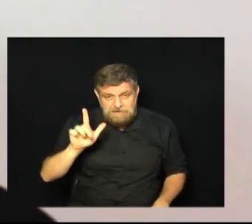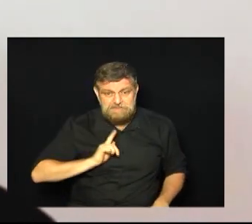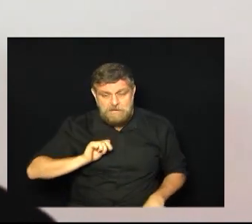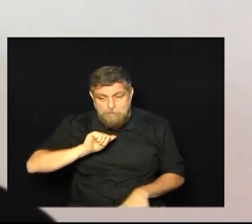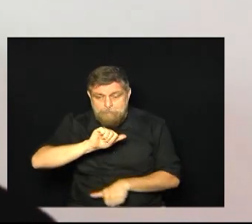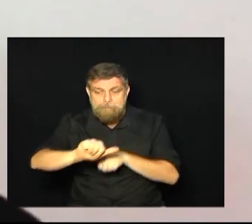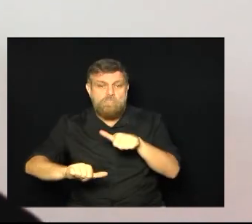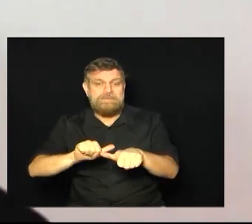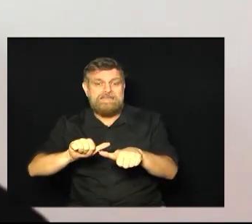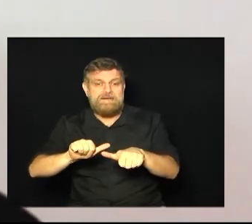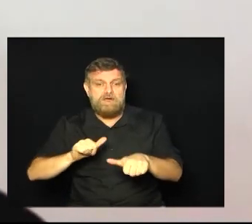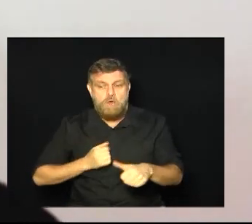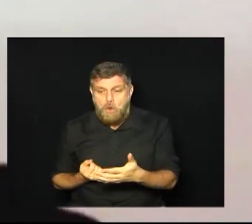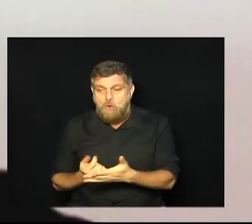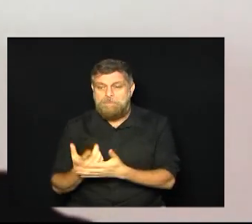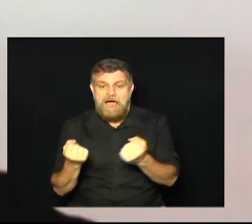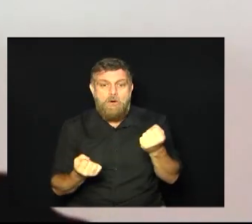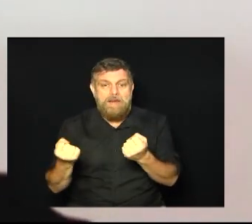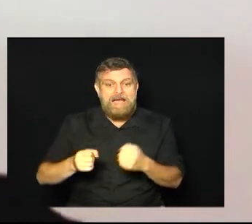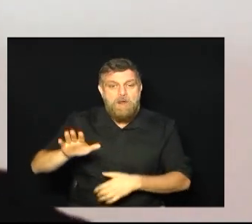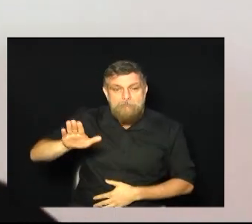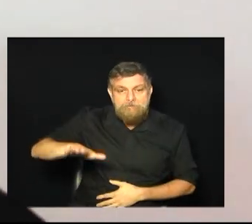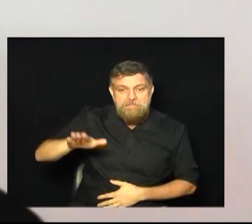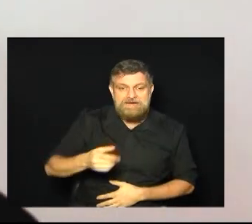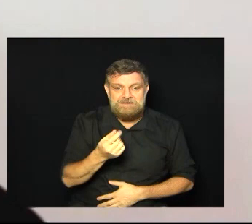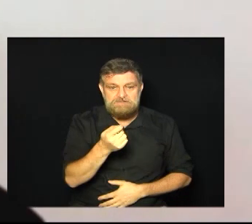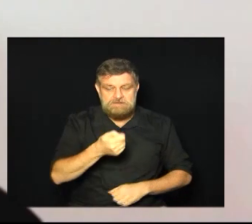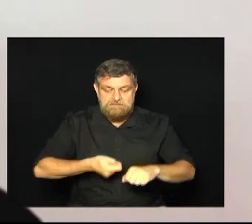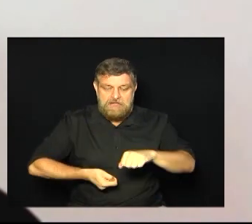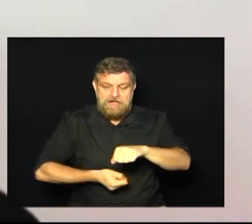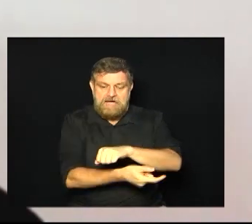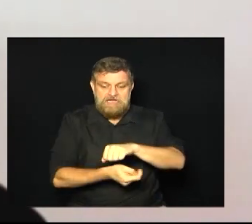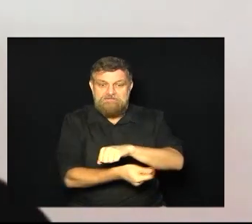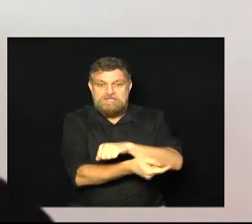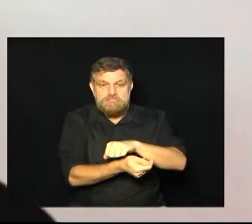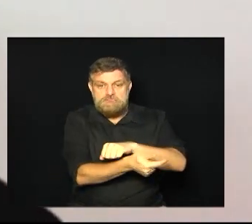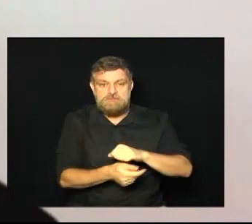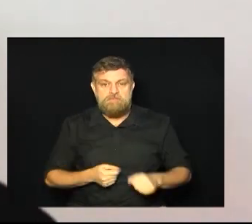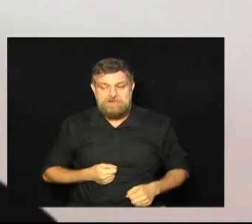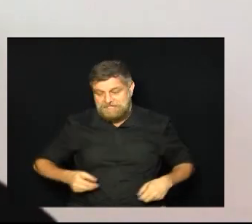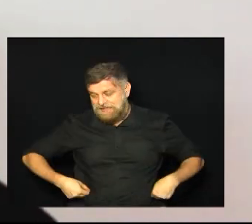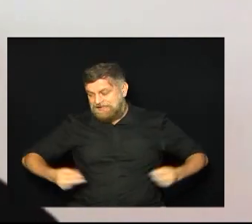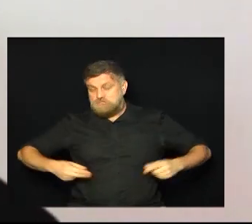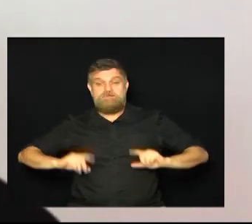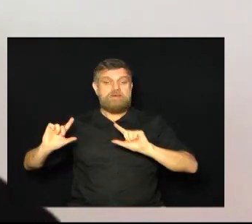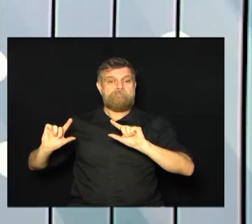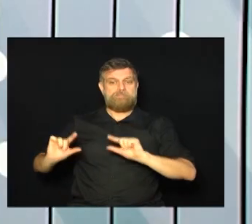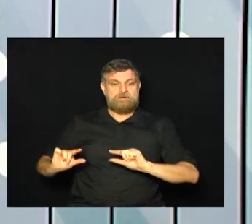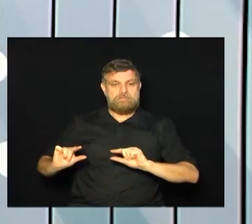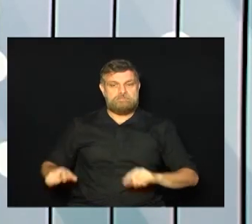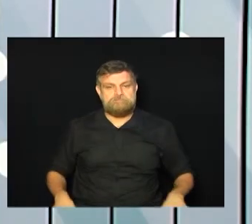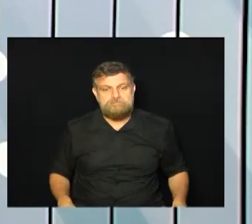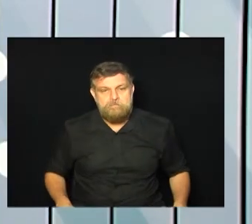trocar? Né? E com esse valor eu posso estar investindo, eu posso estar diminuindo minha despesa. Então, é